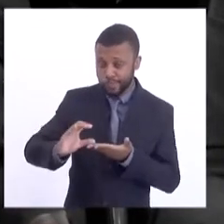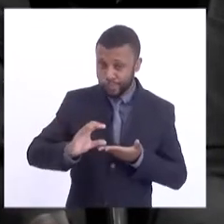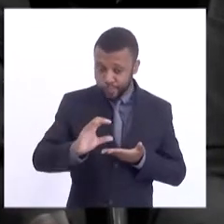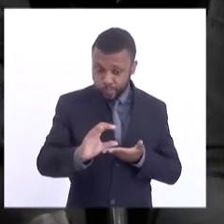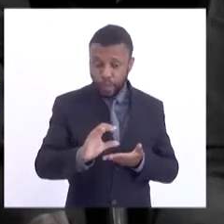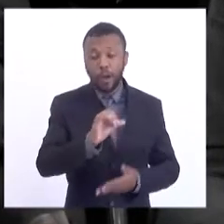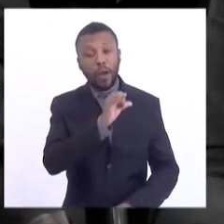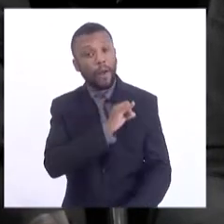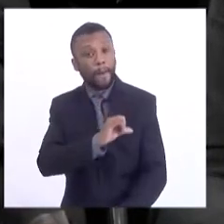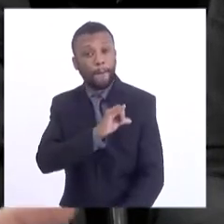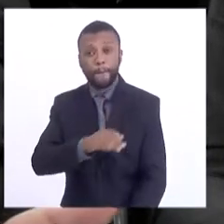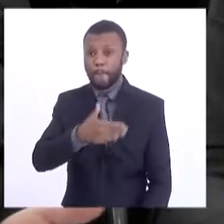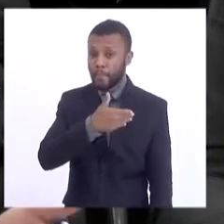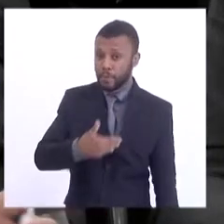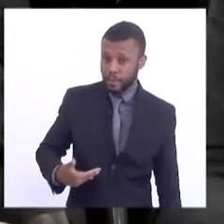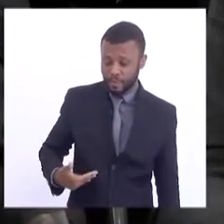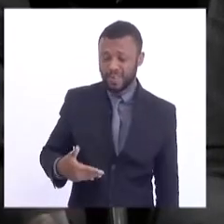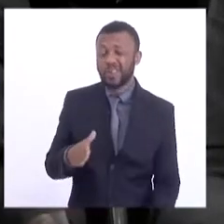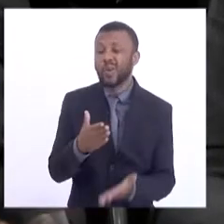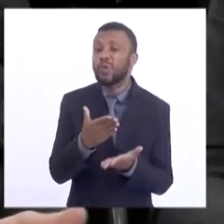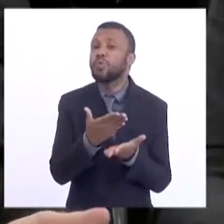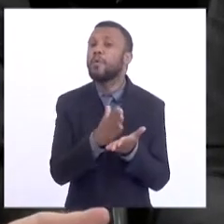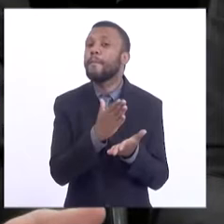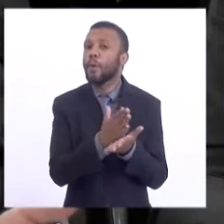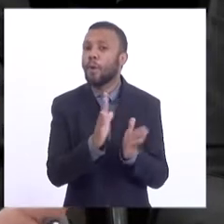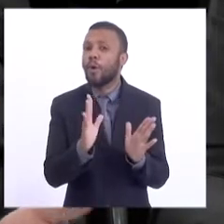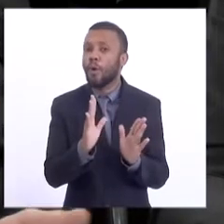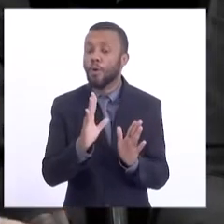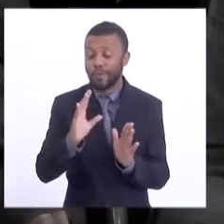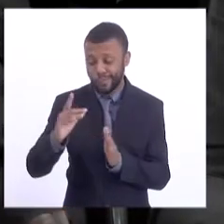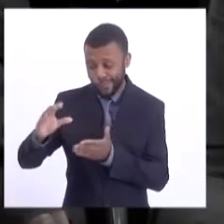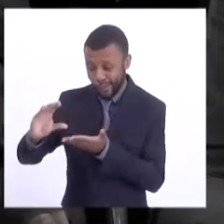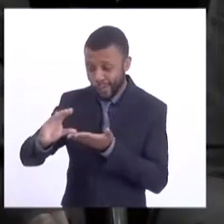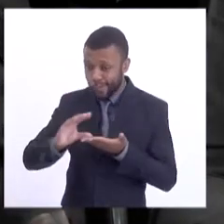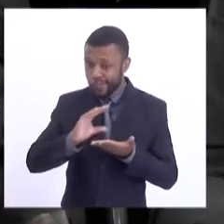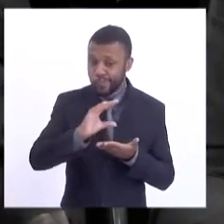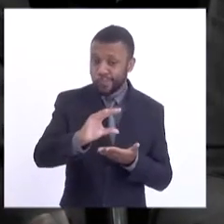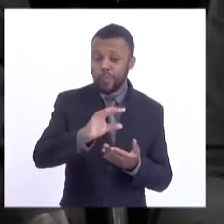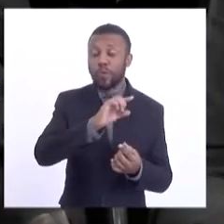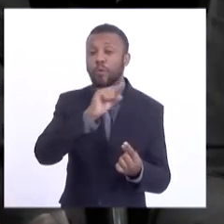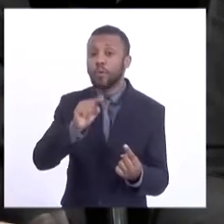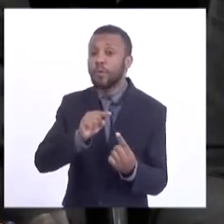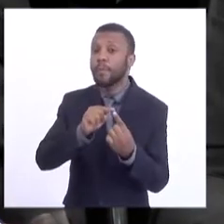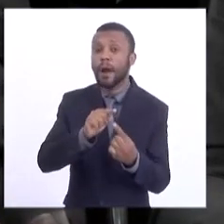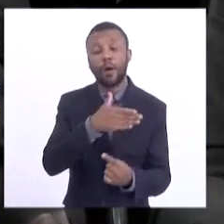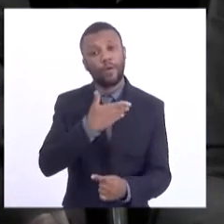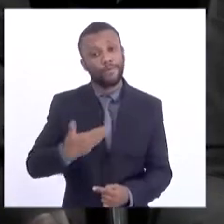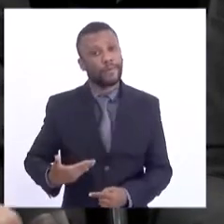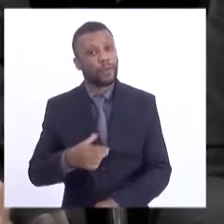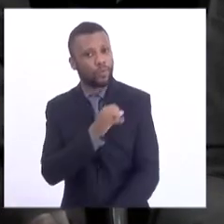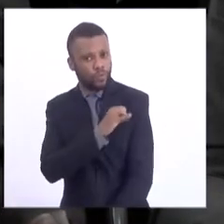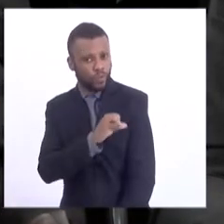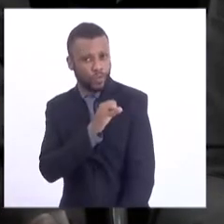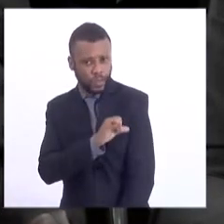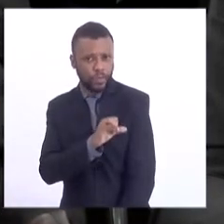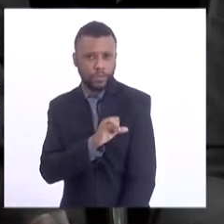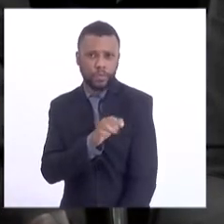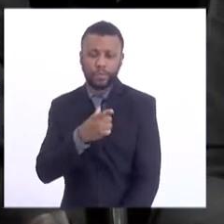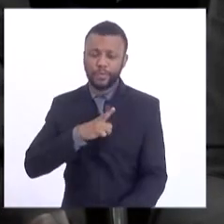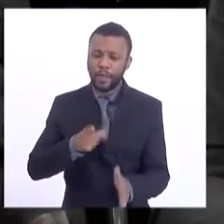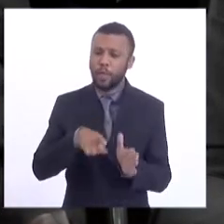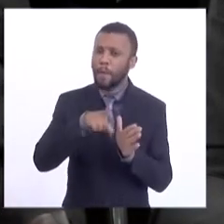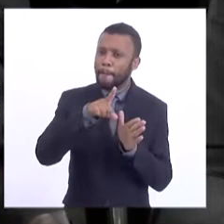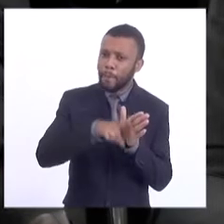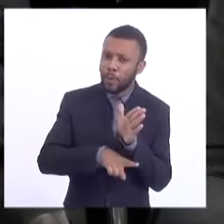foram sobrou né O que foi destinado ao estado do Rio depois de todas as deduções o